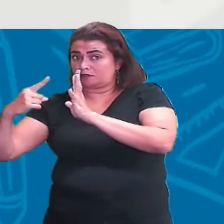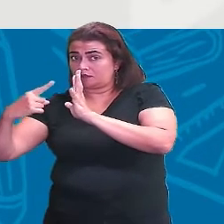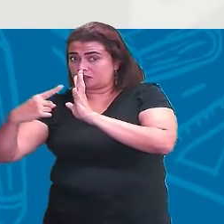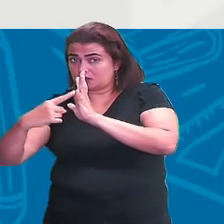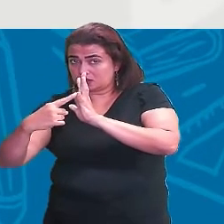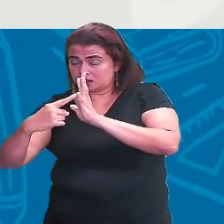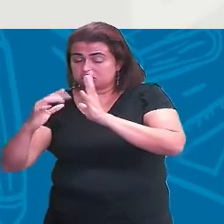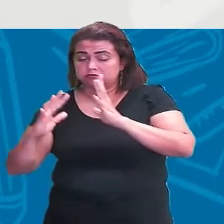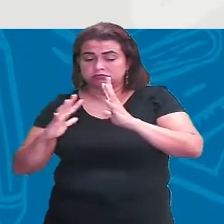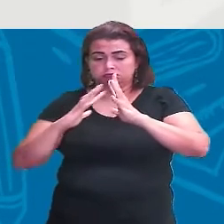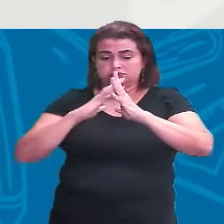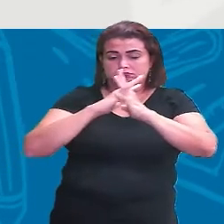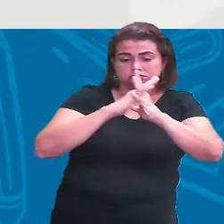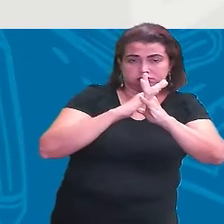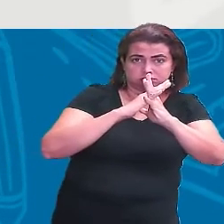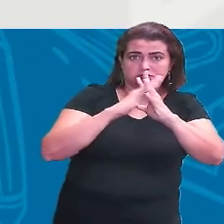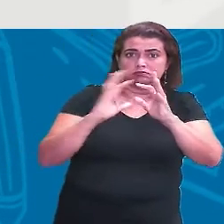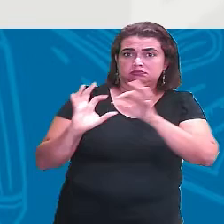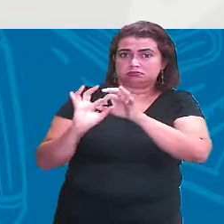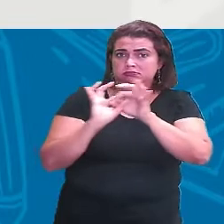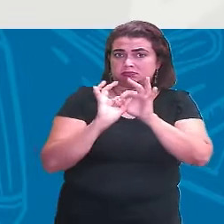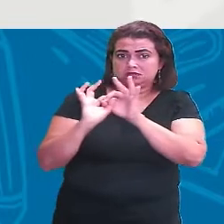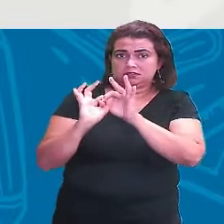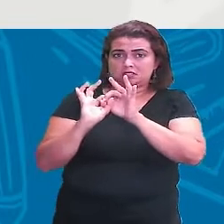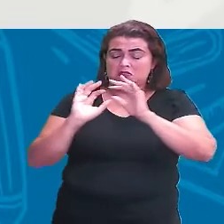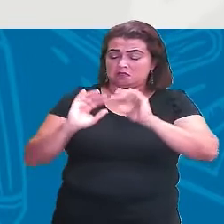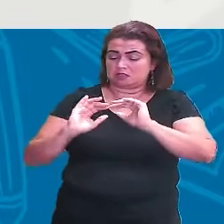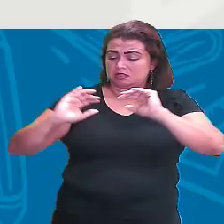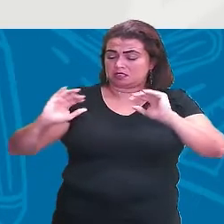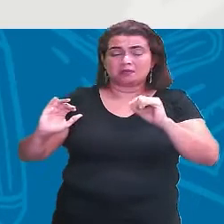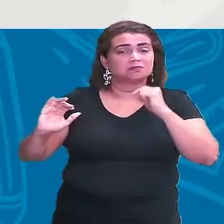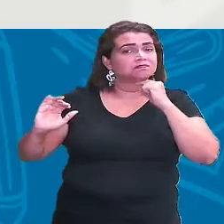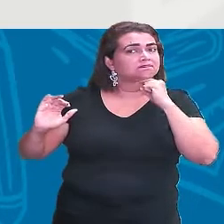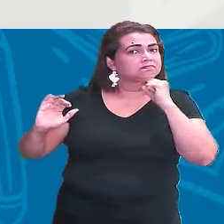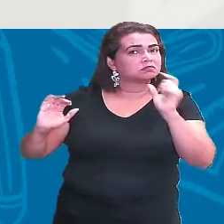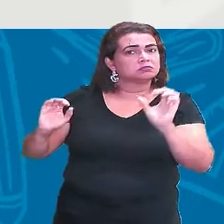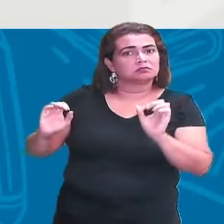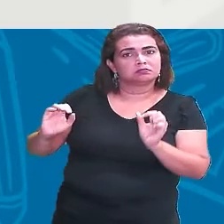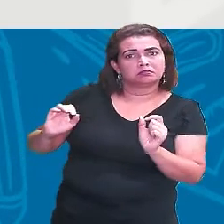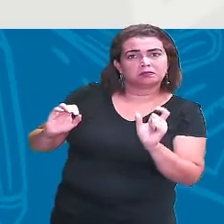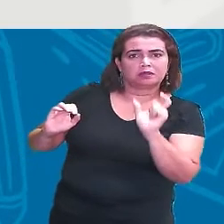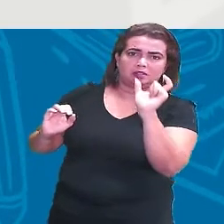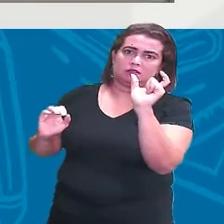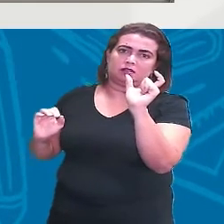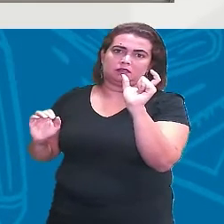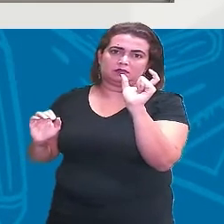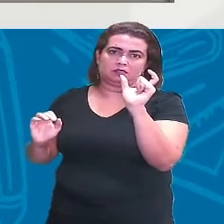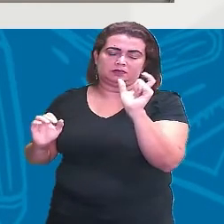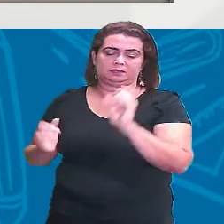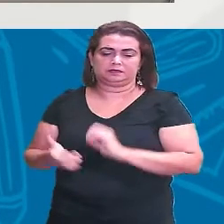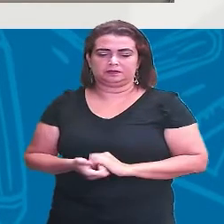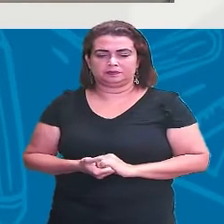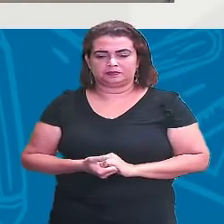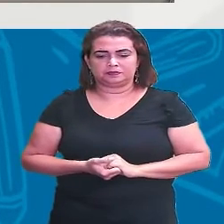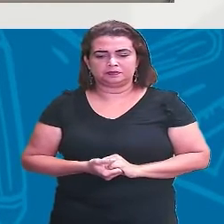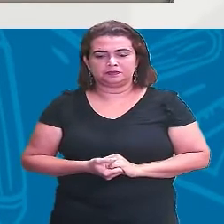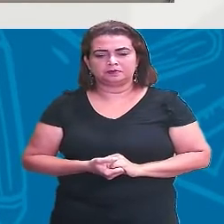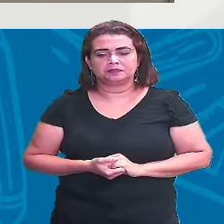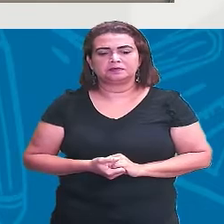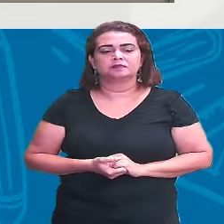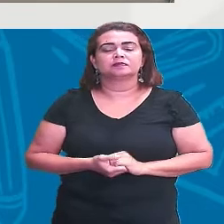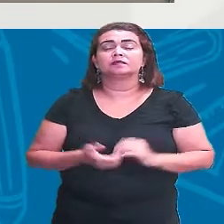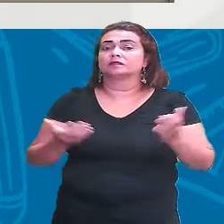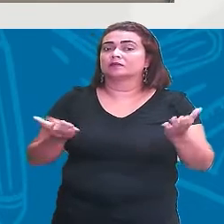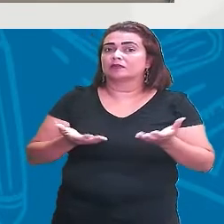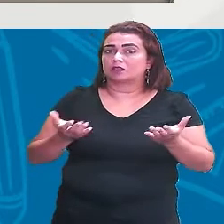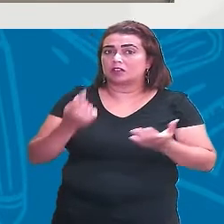vogais, tá? Porque sem elas a gente não consegue formar as palavras. Então vamos lá agora. A gente vai